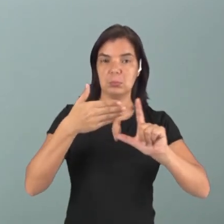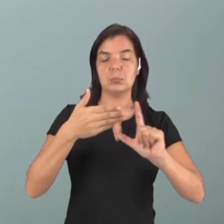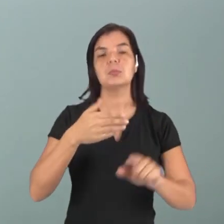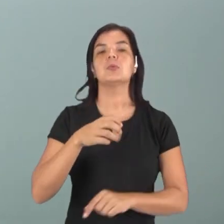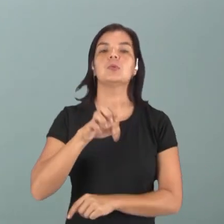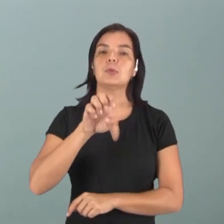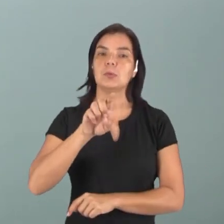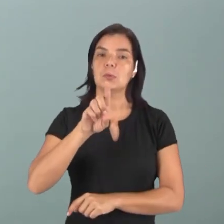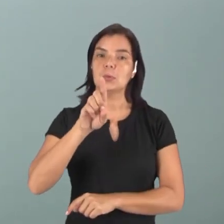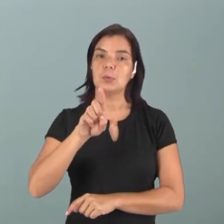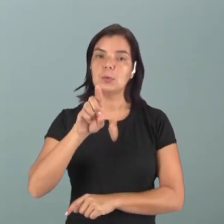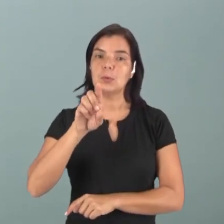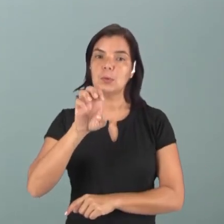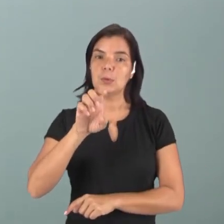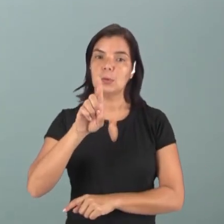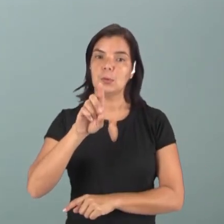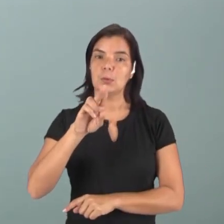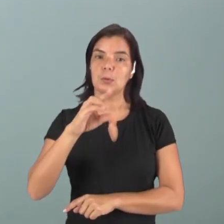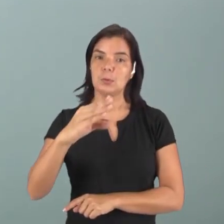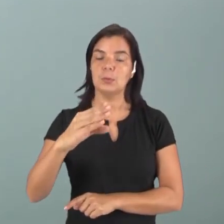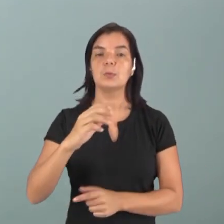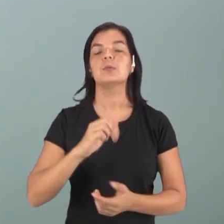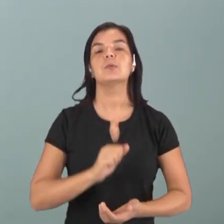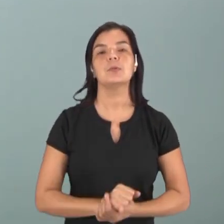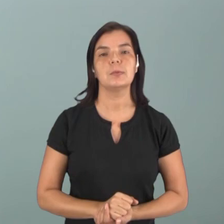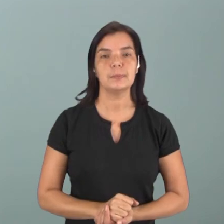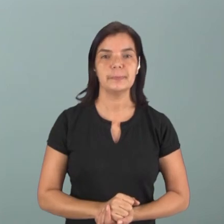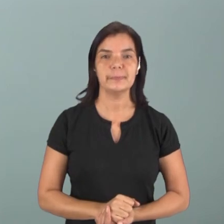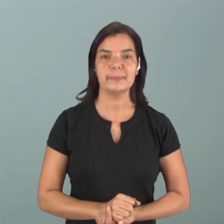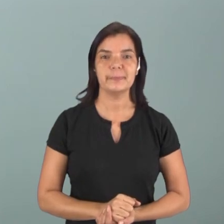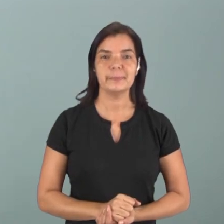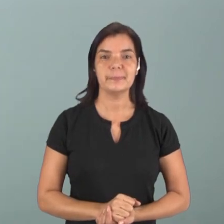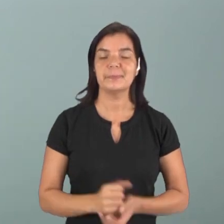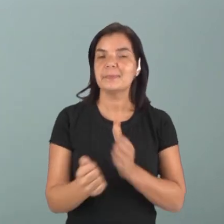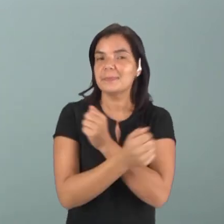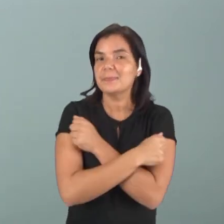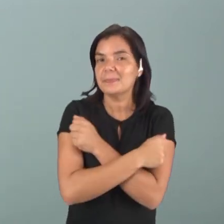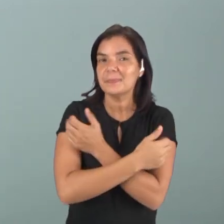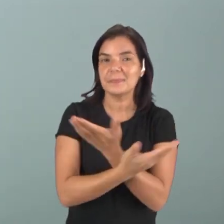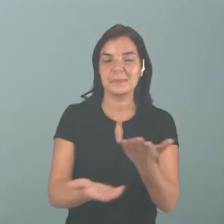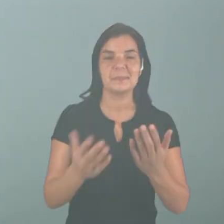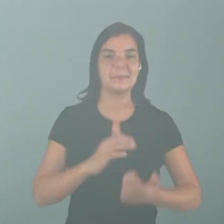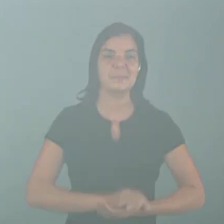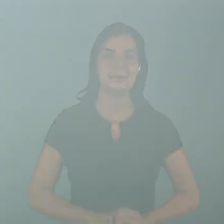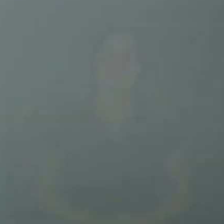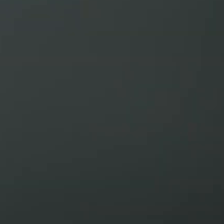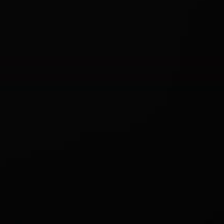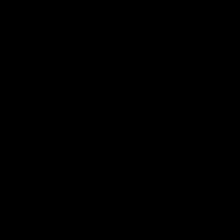www.educ.ac.gov.br. Um abraço a todos!